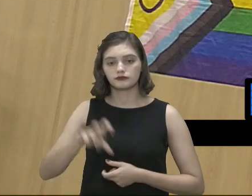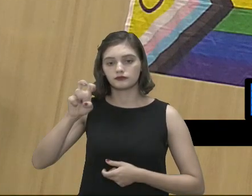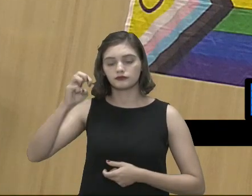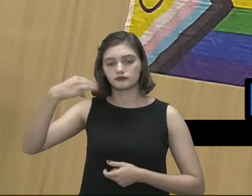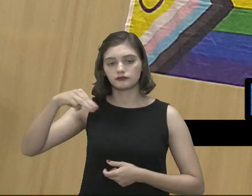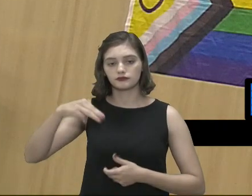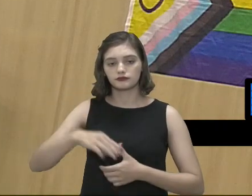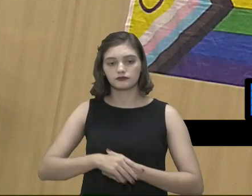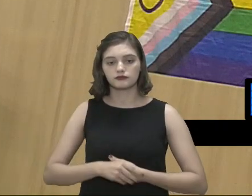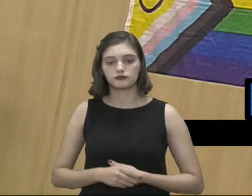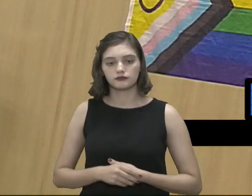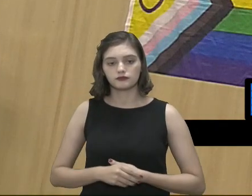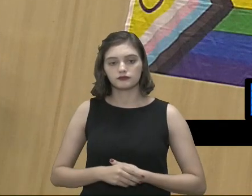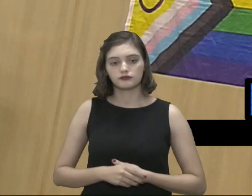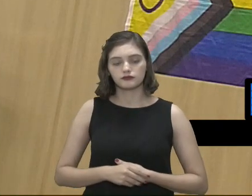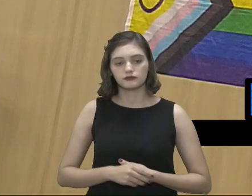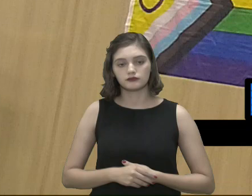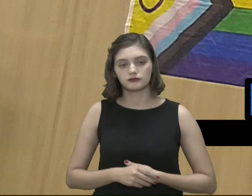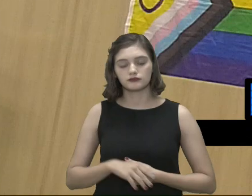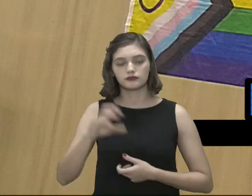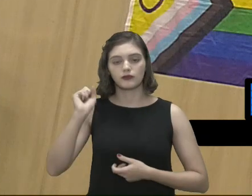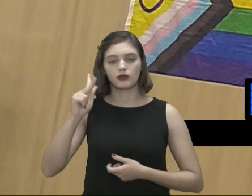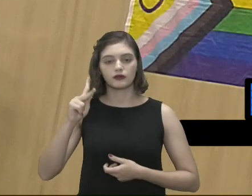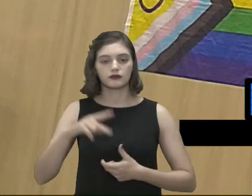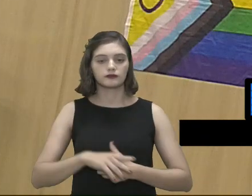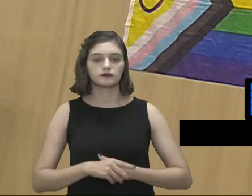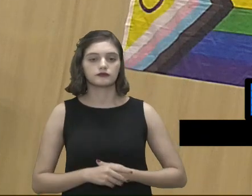5 minutos, tá, Alice? Ok.